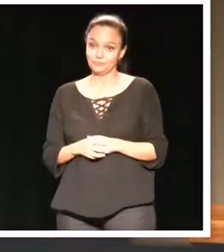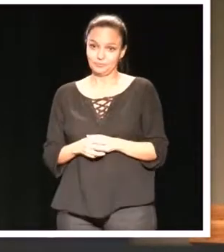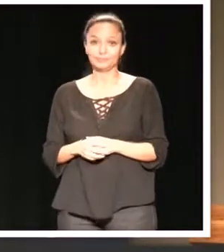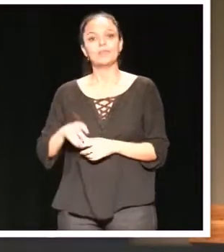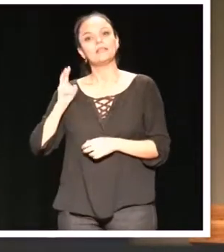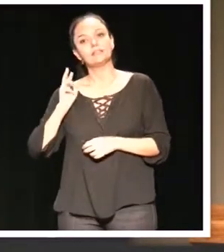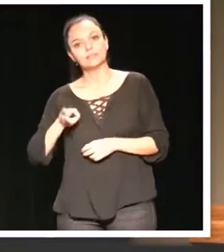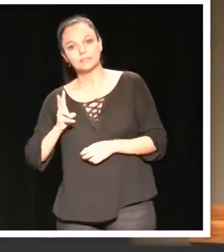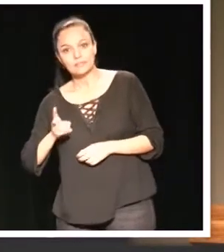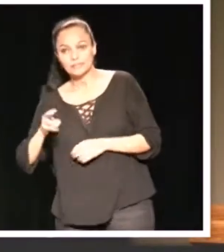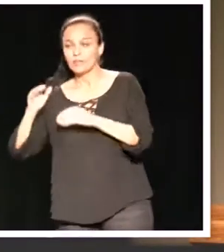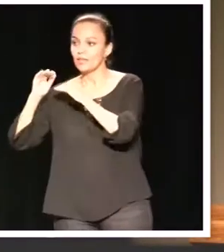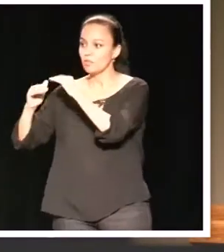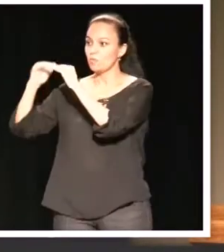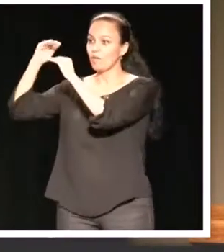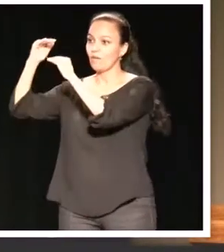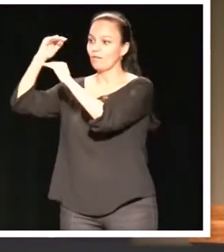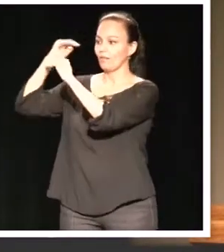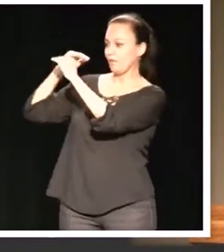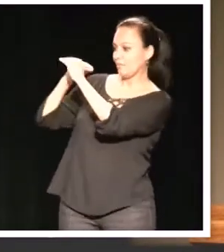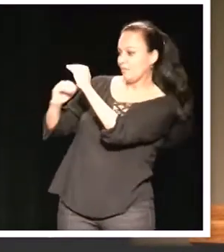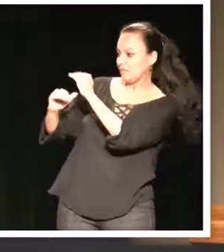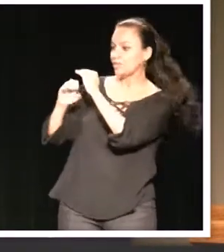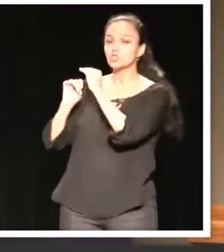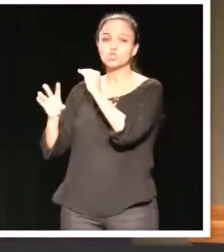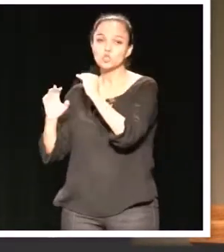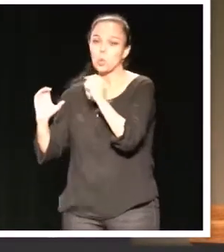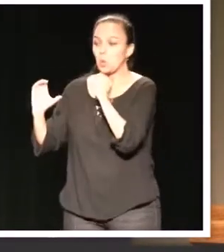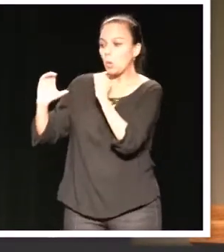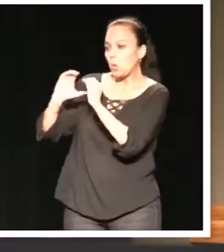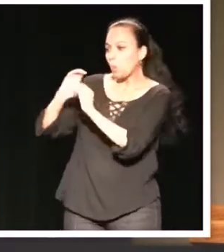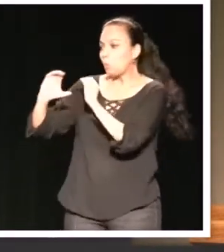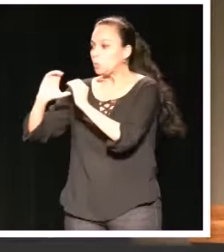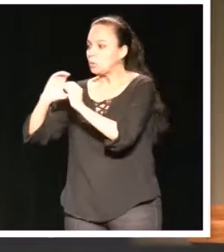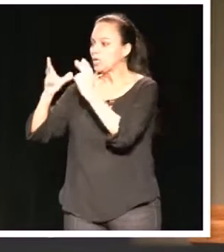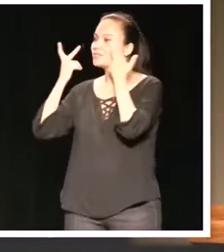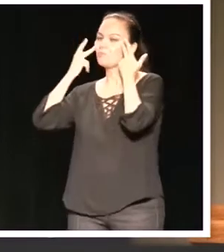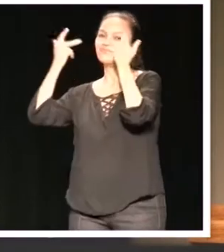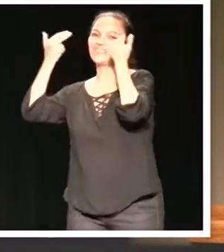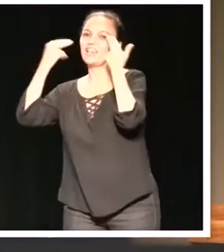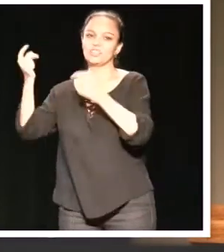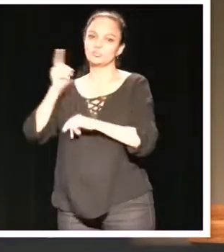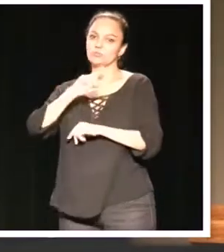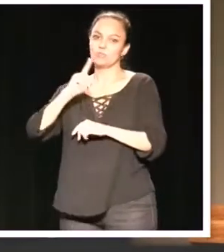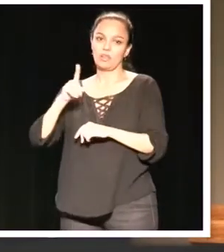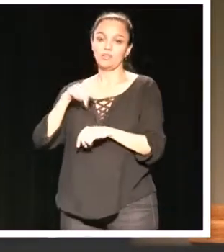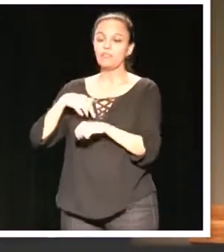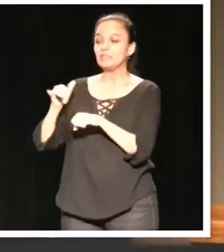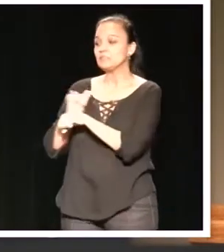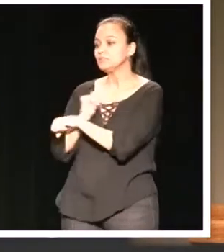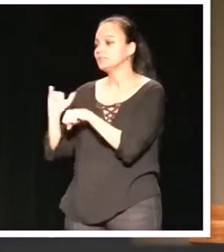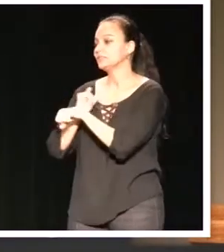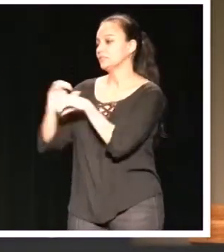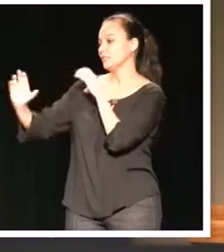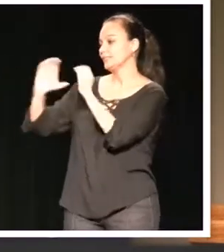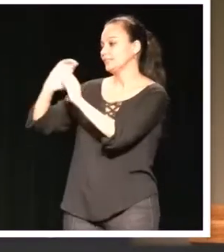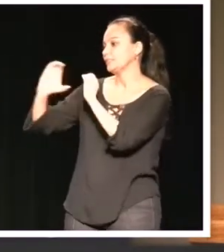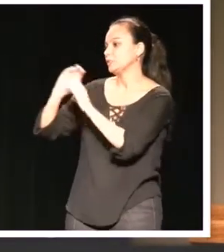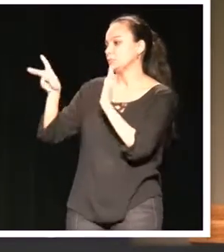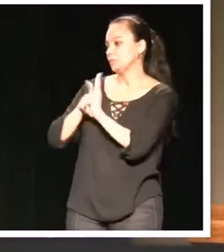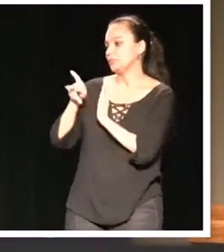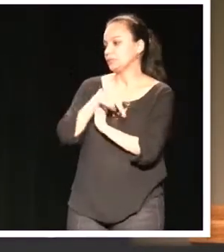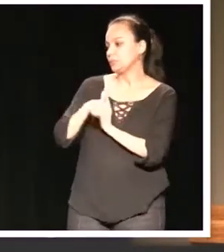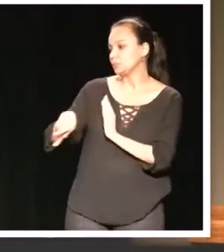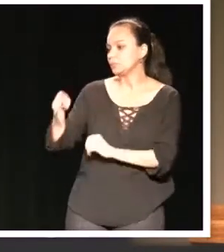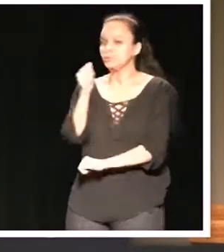um instrumento de comunicação artificial, tanto para esse surdo, como para o professor, como para os alunos que estão presentes